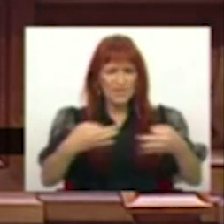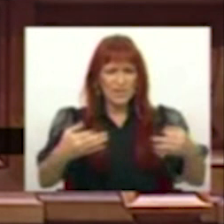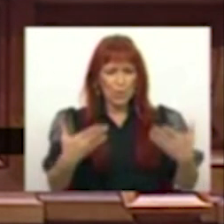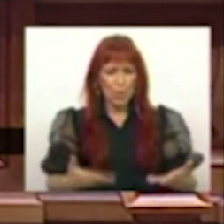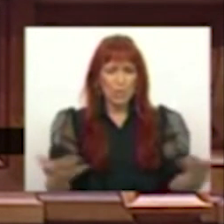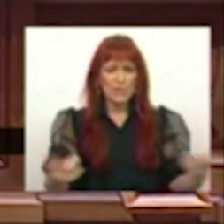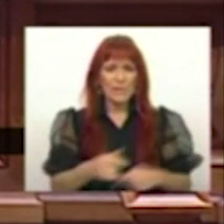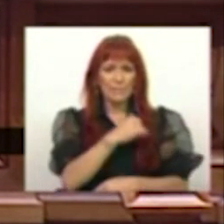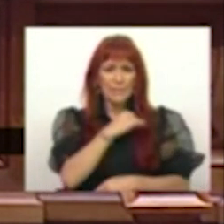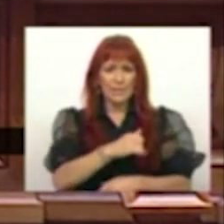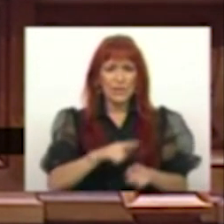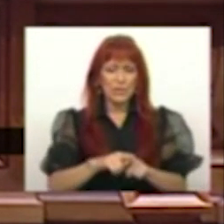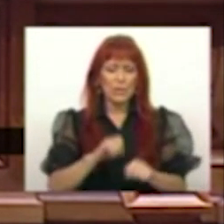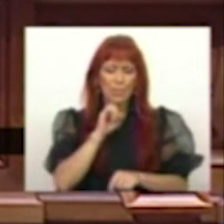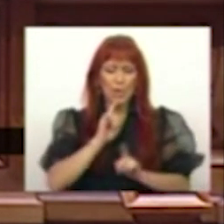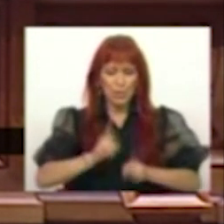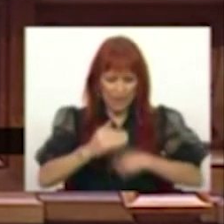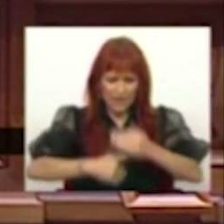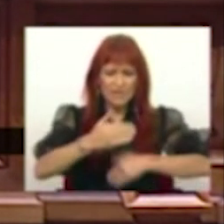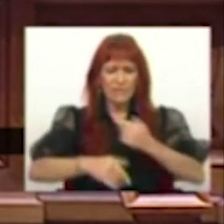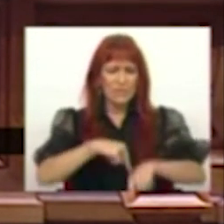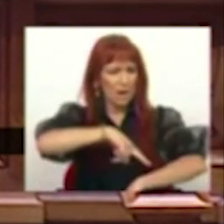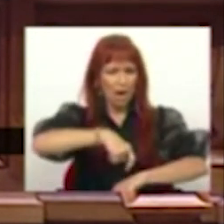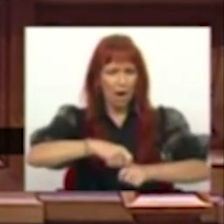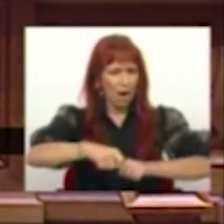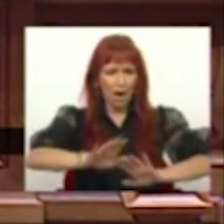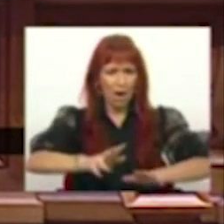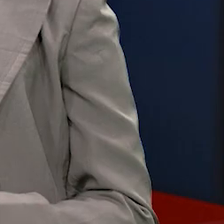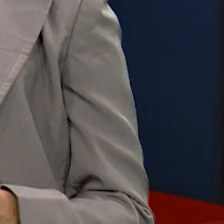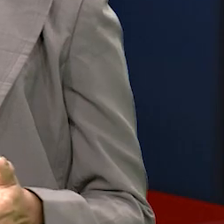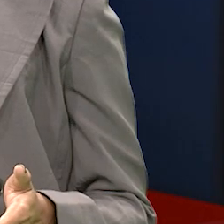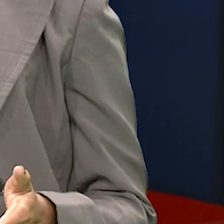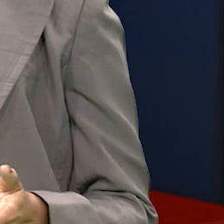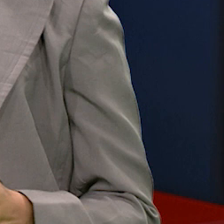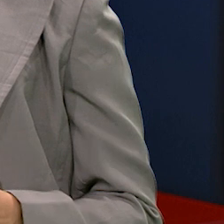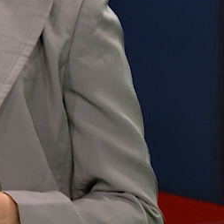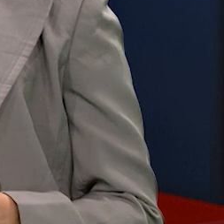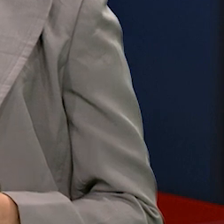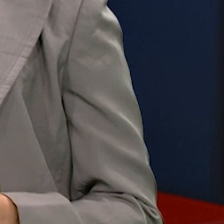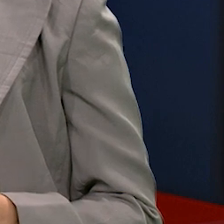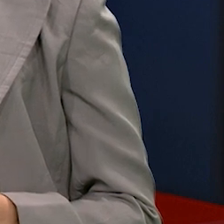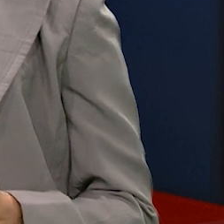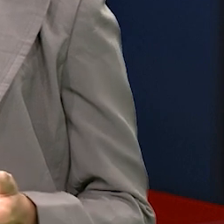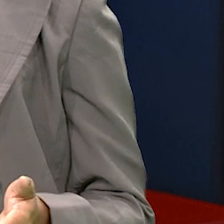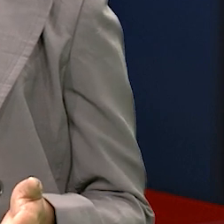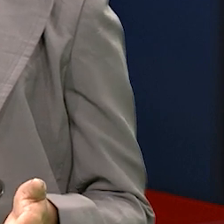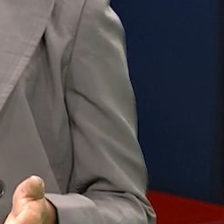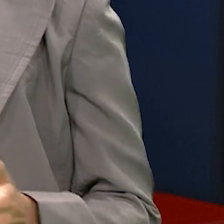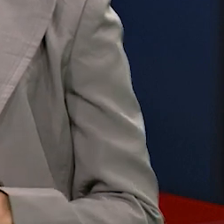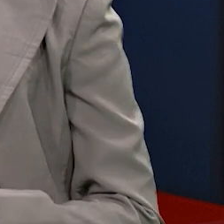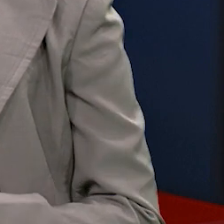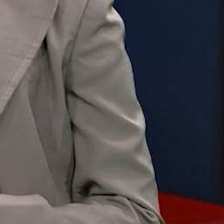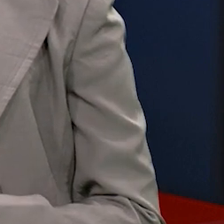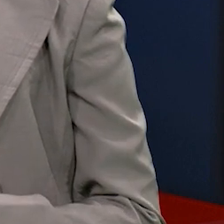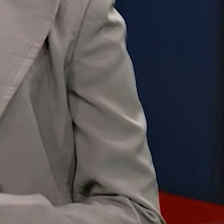hoje que permite que possamos avançar sem mais problemas. A polícia e a GNR de Portugal são chamados